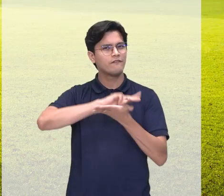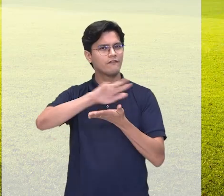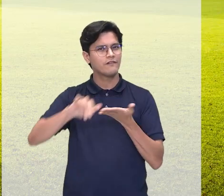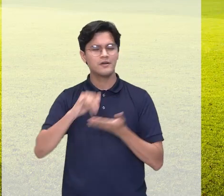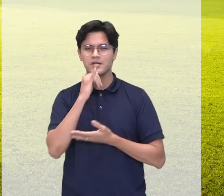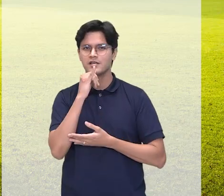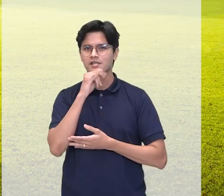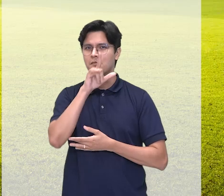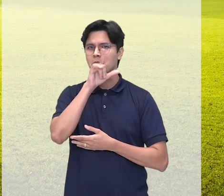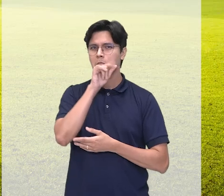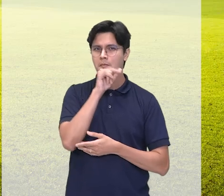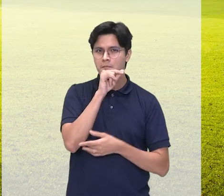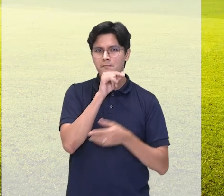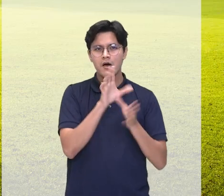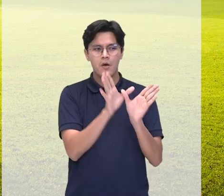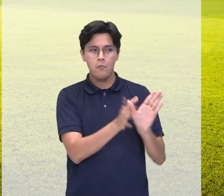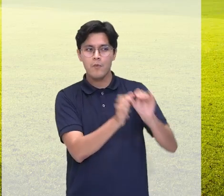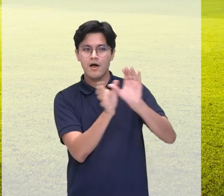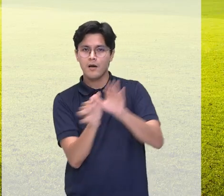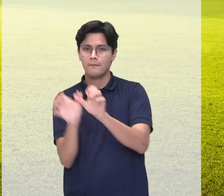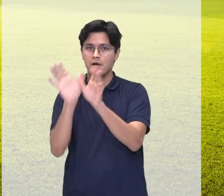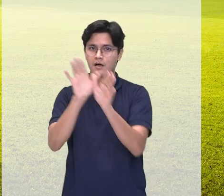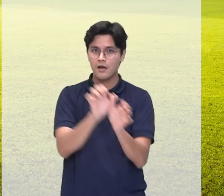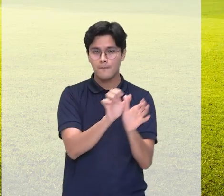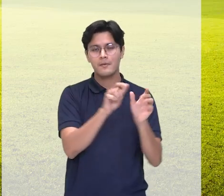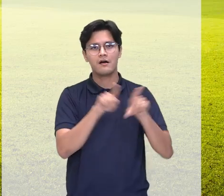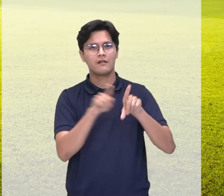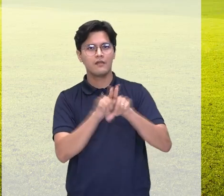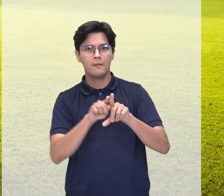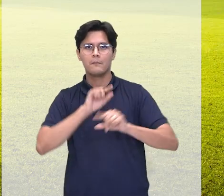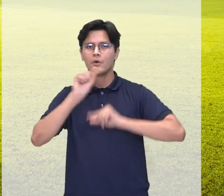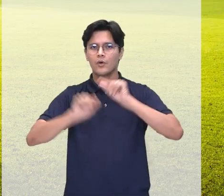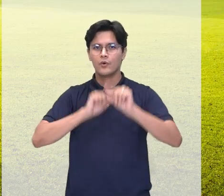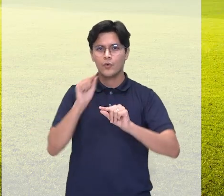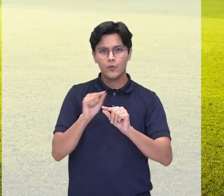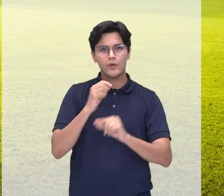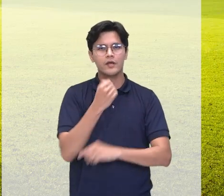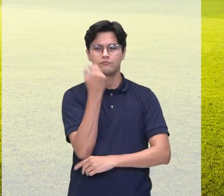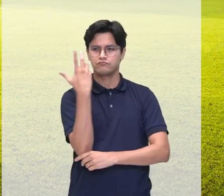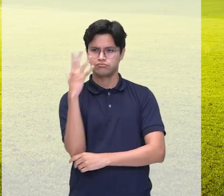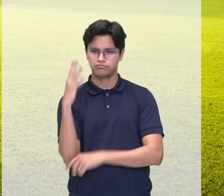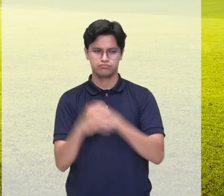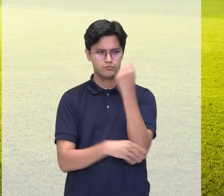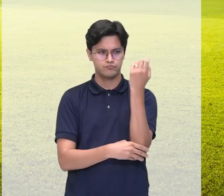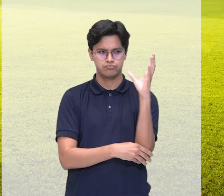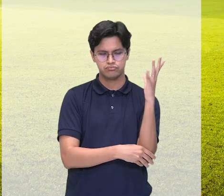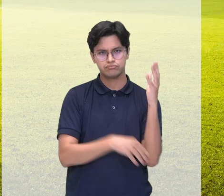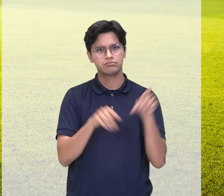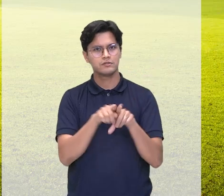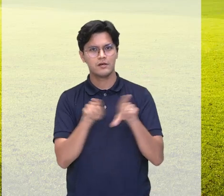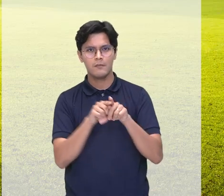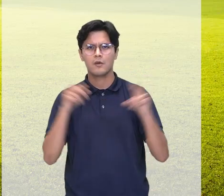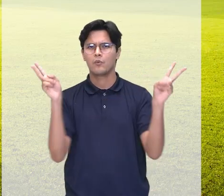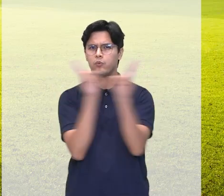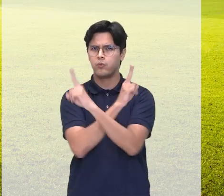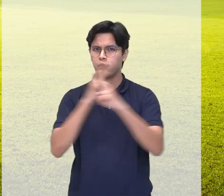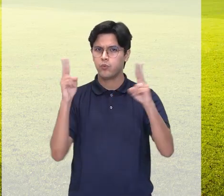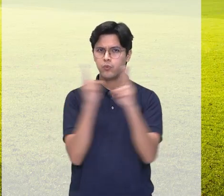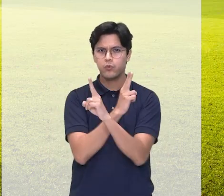pássaro, também tem o som batendo nas árvores, o som do vento, tem o som das águas. Então, é um